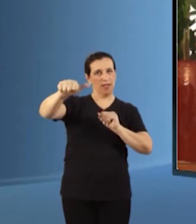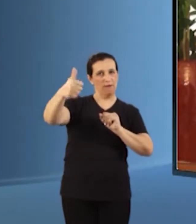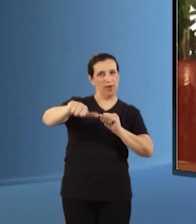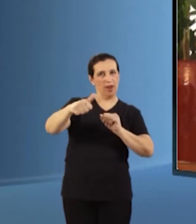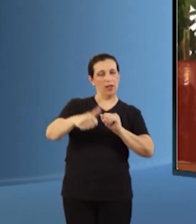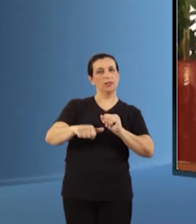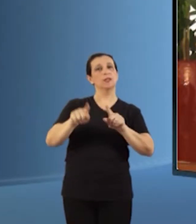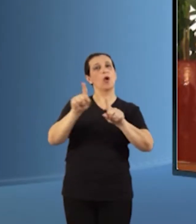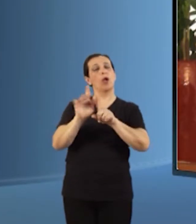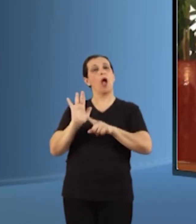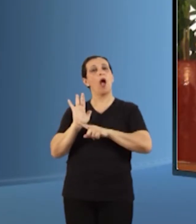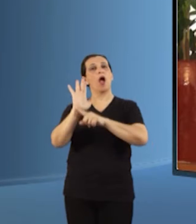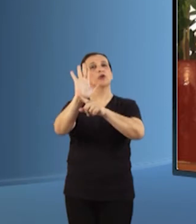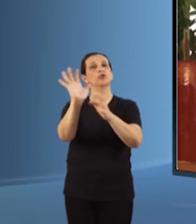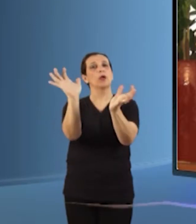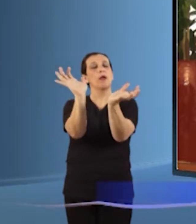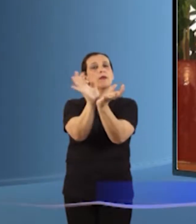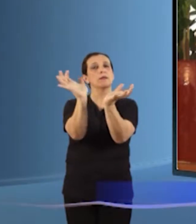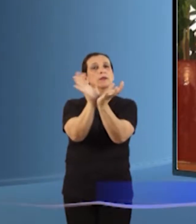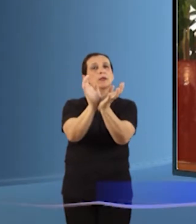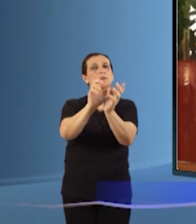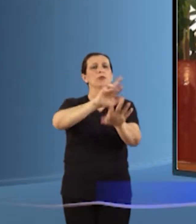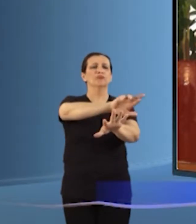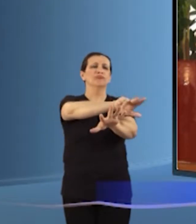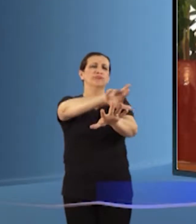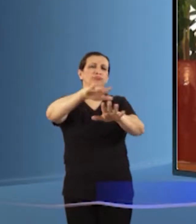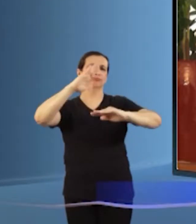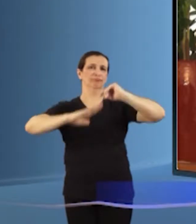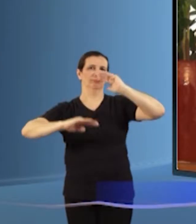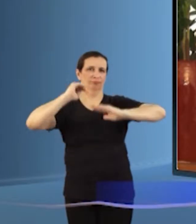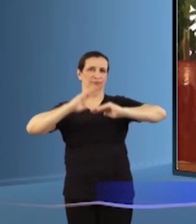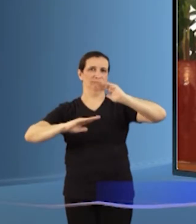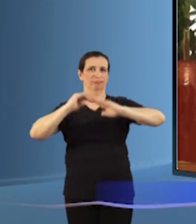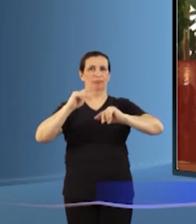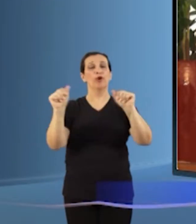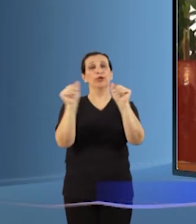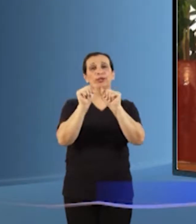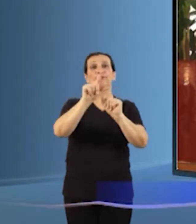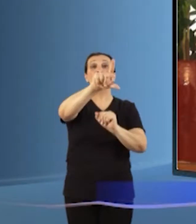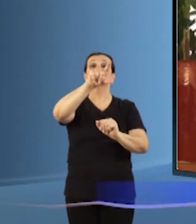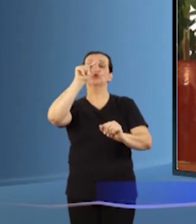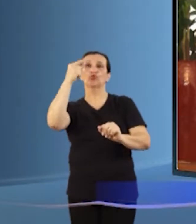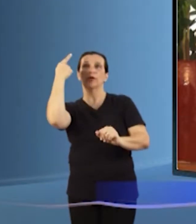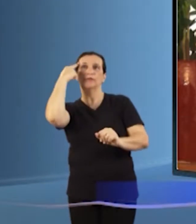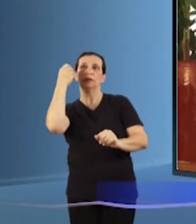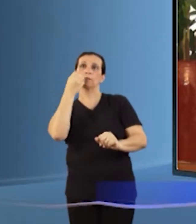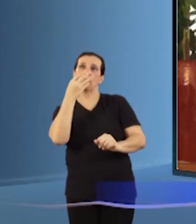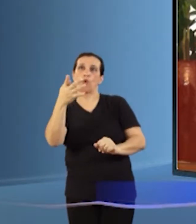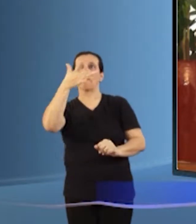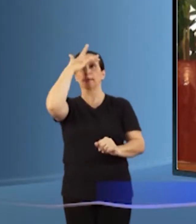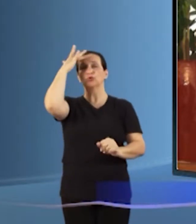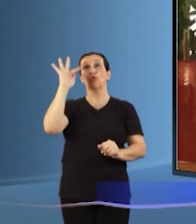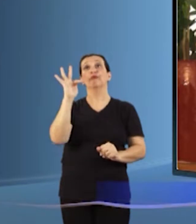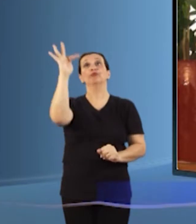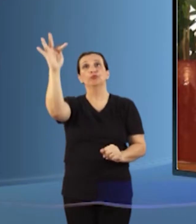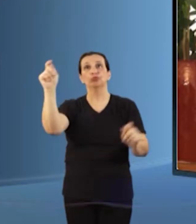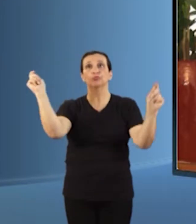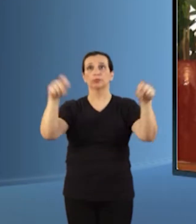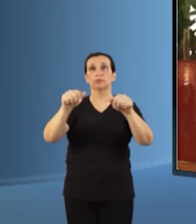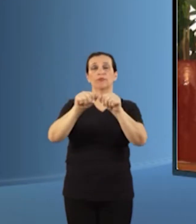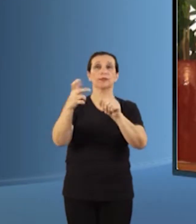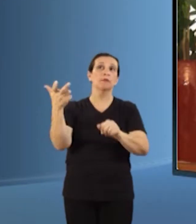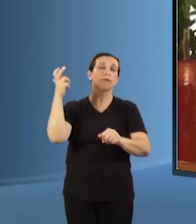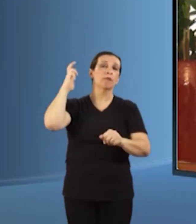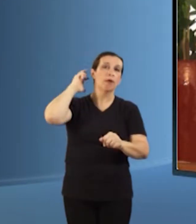avaliação é de colaborar com a equipe multidisciplinar que participa da seleção das pessoas que virão a fazer a cirurgia,